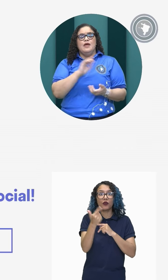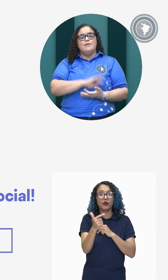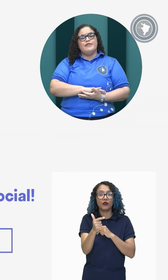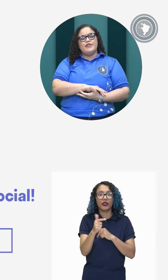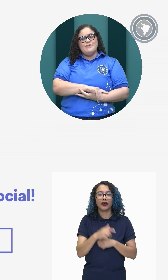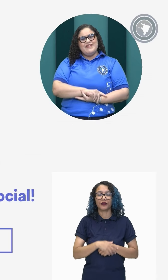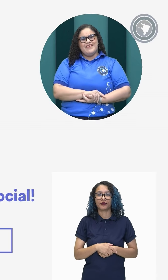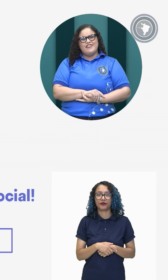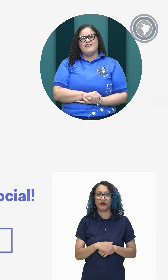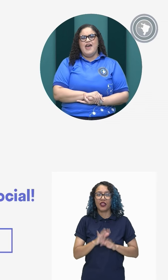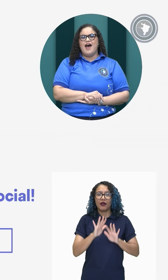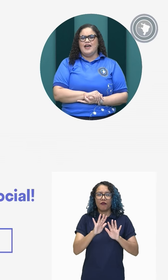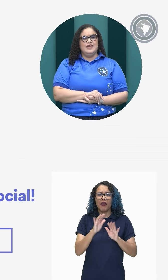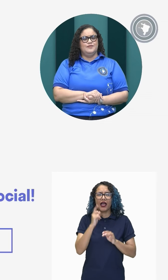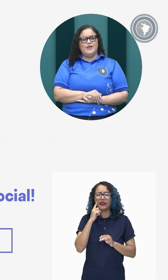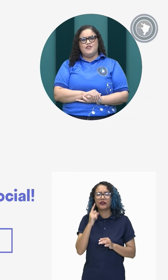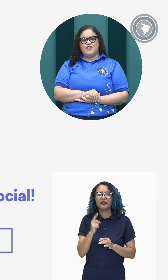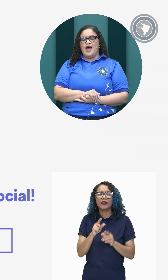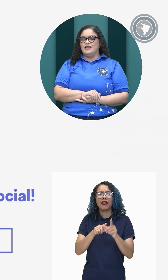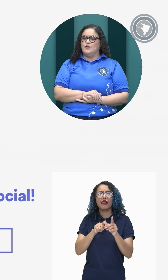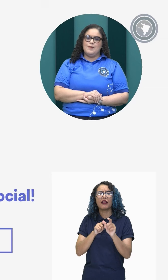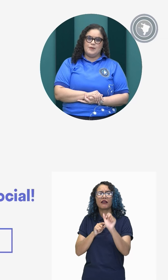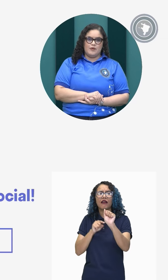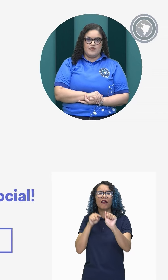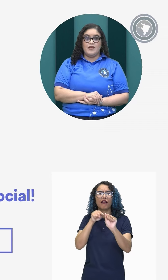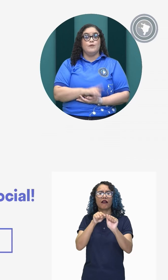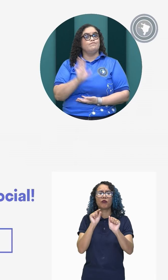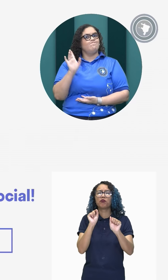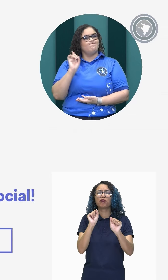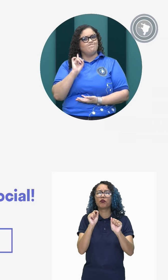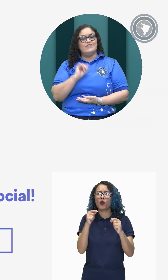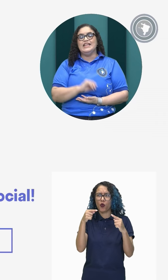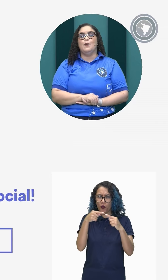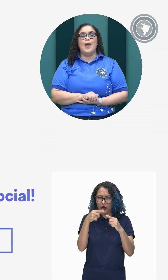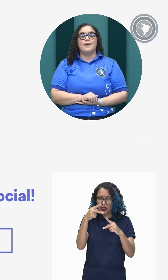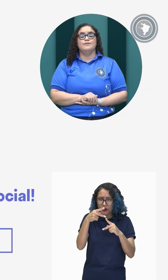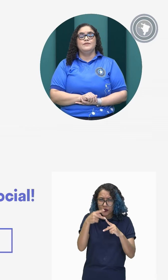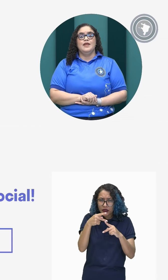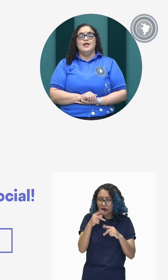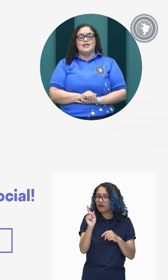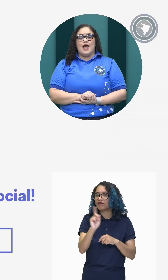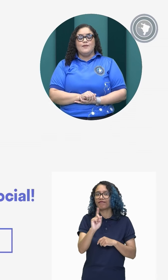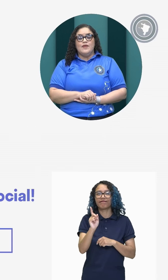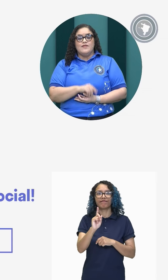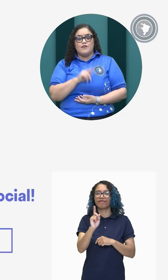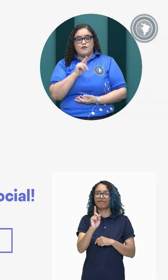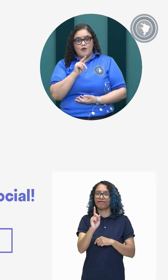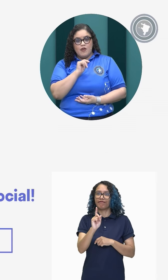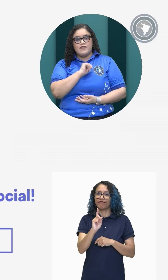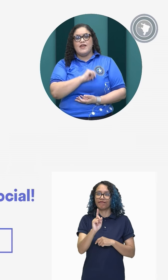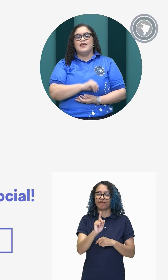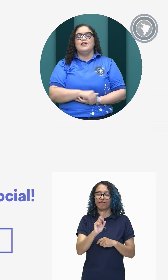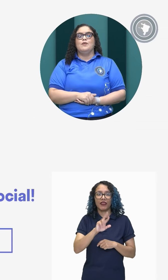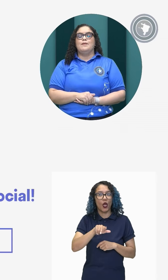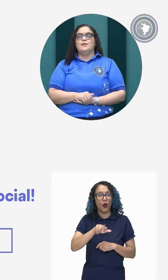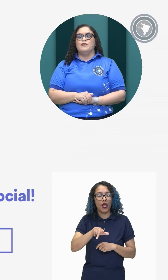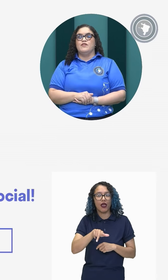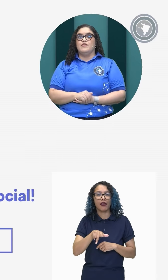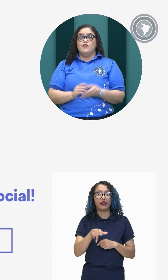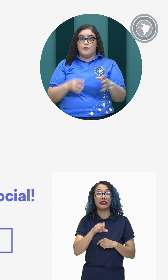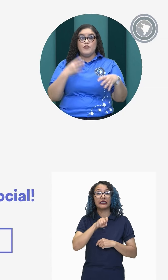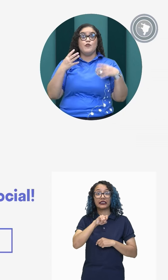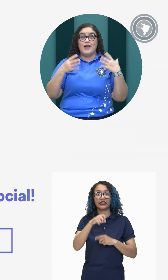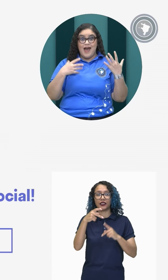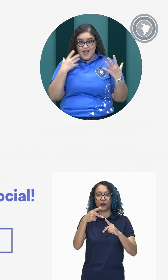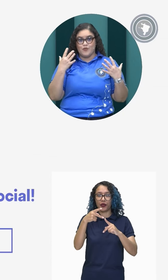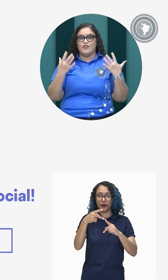nele. Professora, mas este A aí, este A não é preposição? Não é, tá? Se fosse aí uma